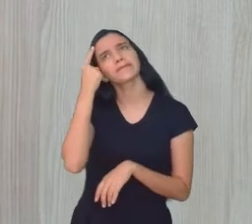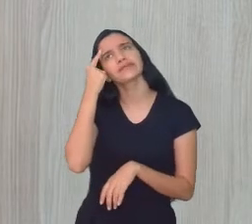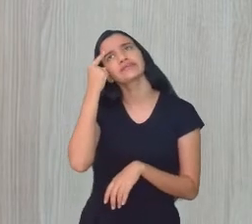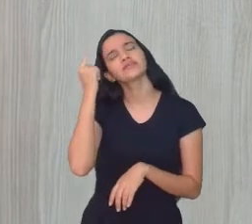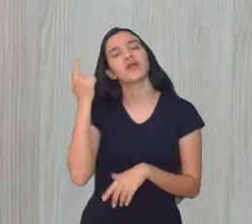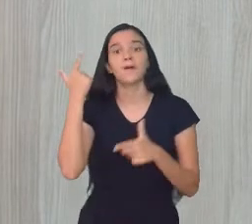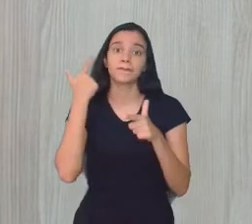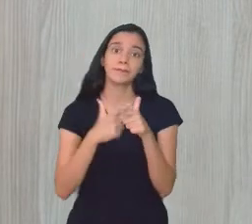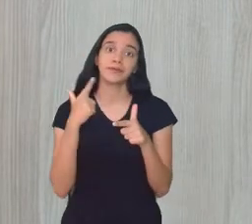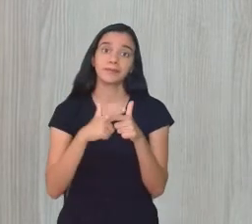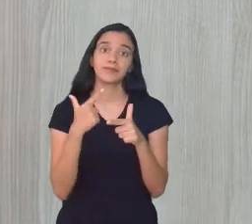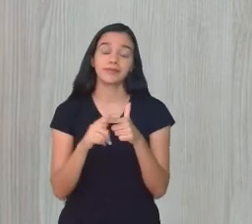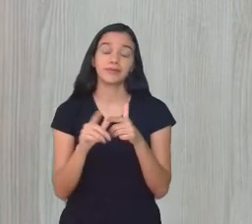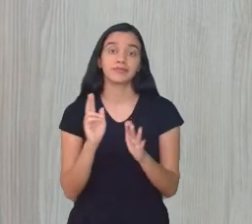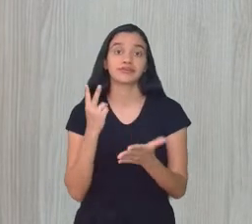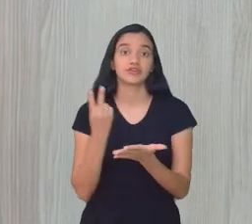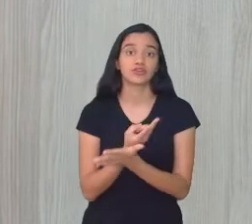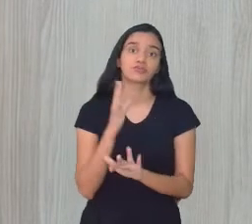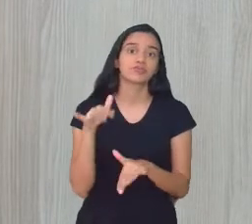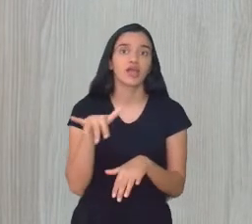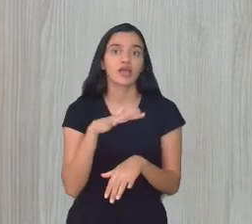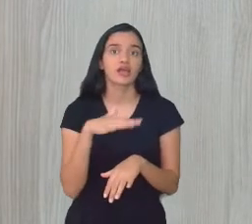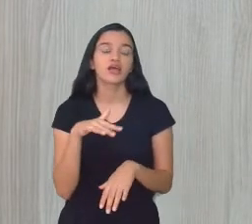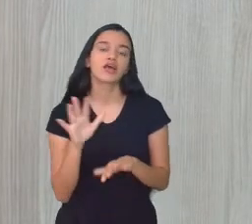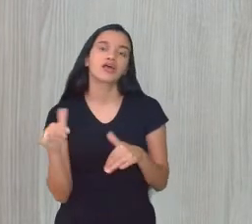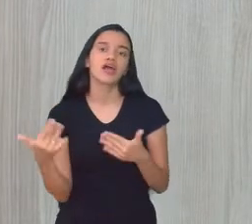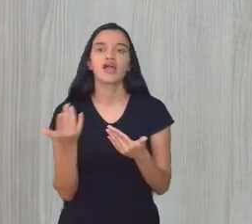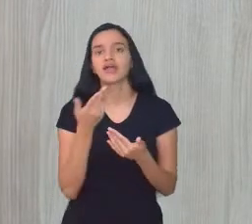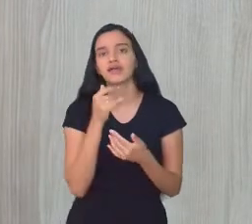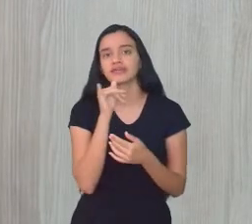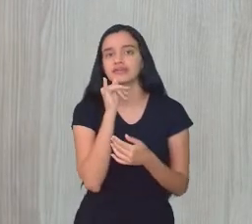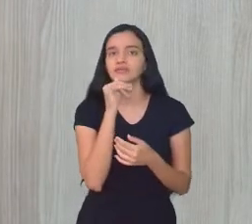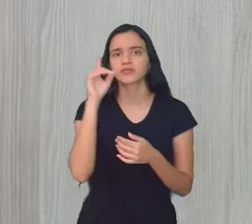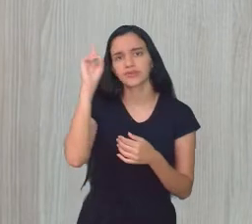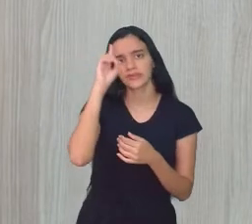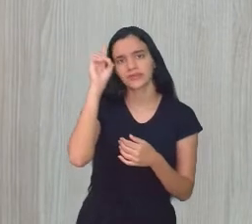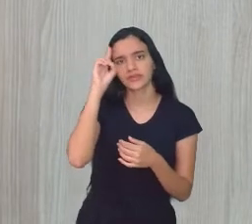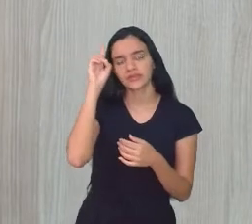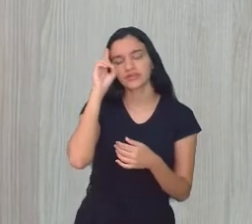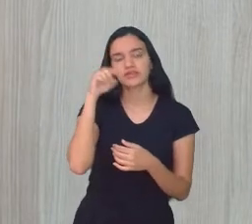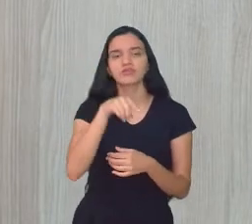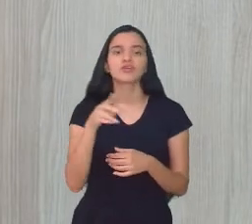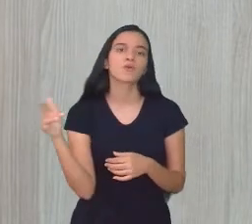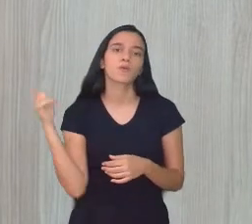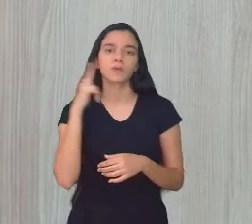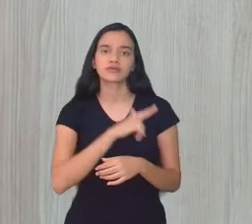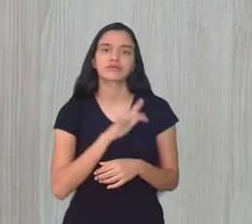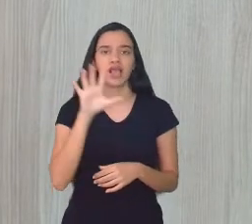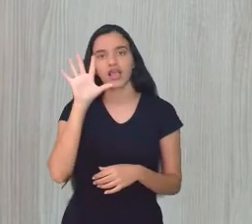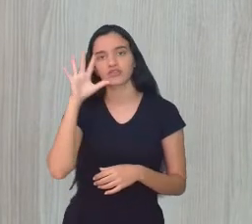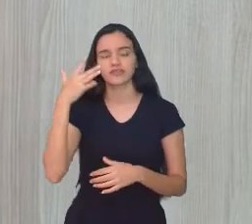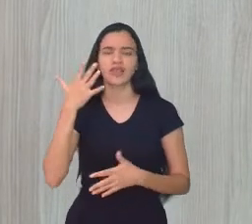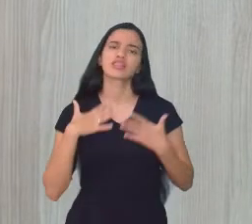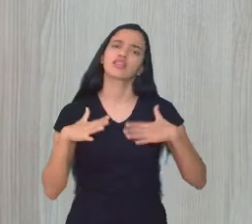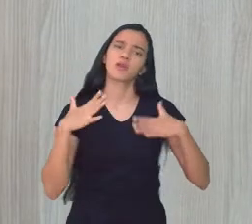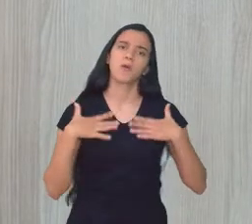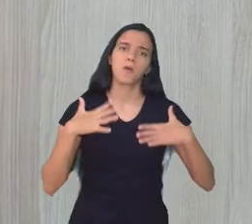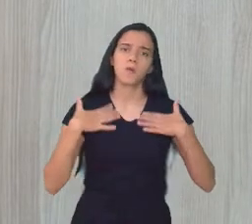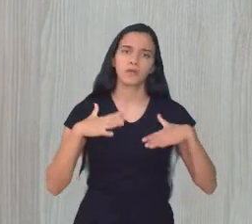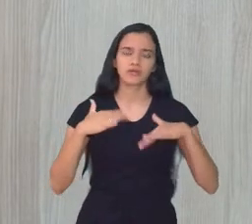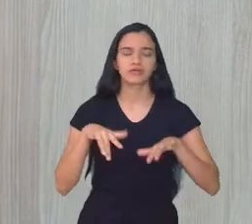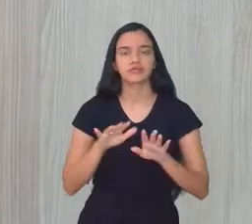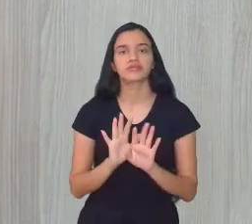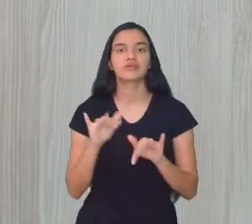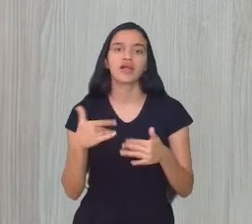são problemas e situações geralmente voltadas aí para o seu dia a dia, que você consegue resolver tranquilamente de acordo com o